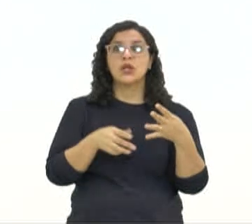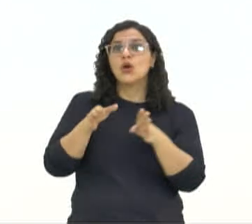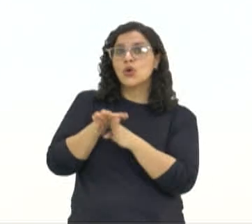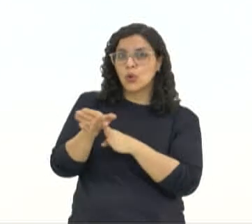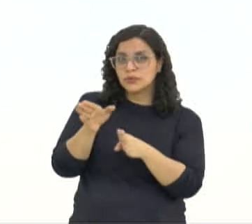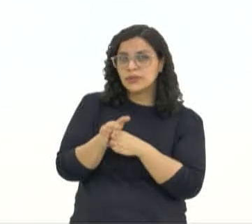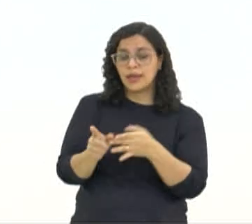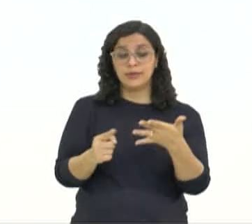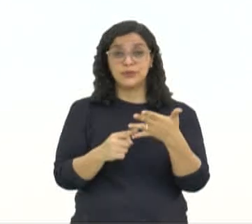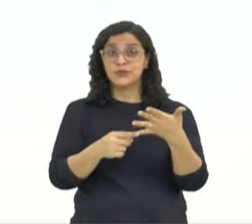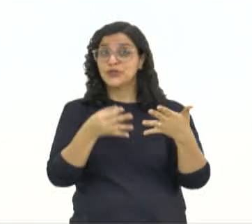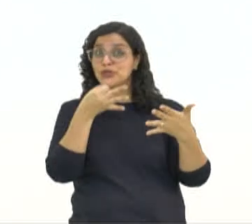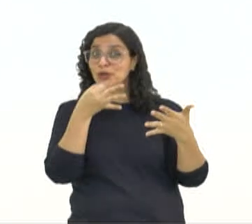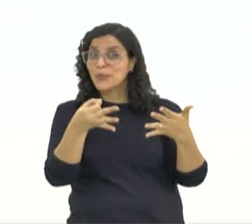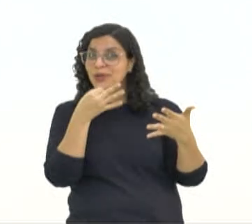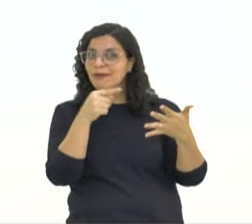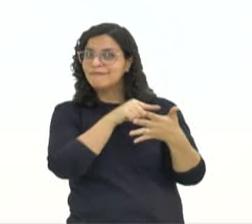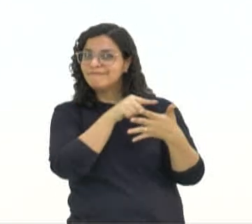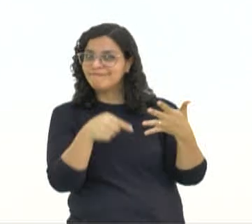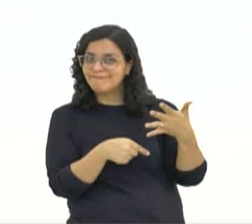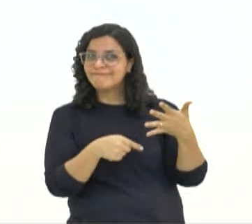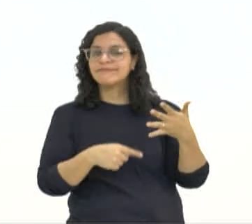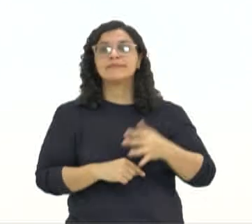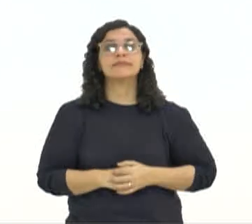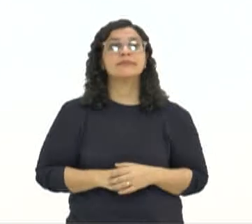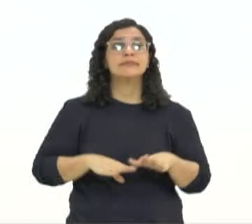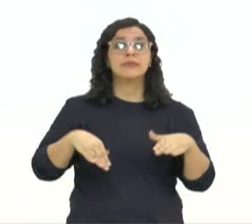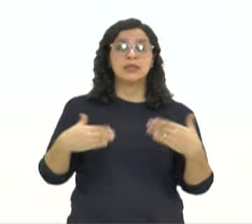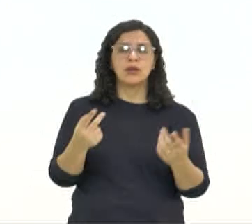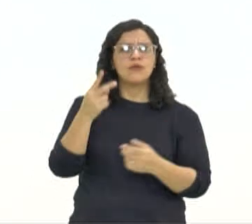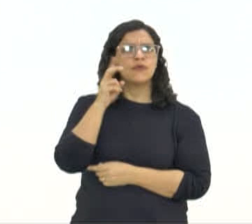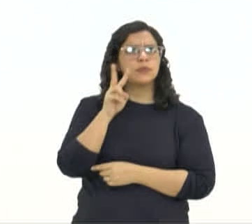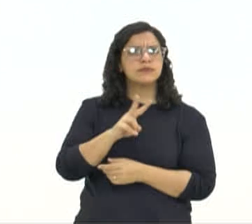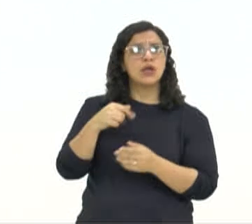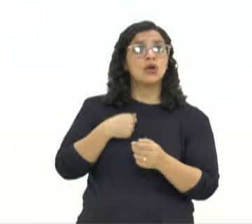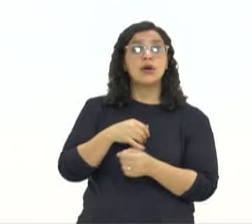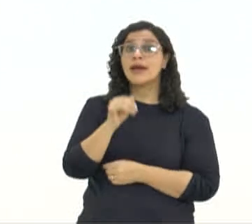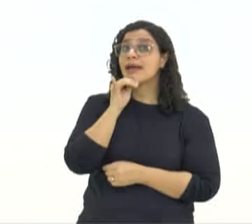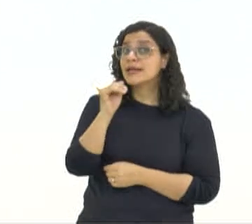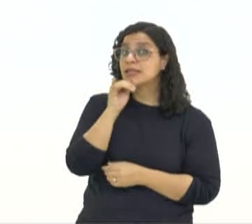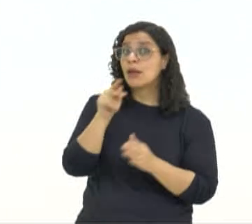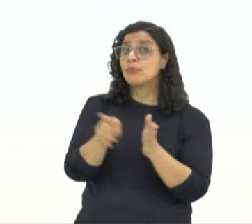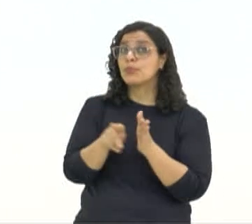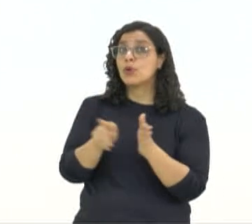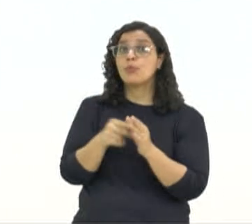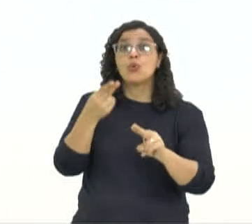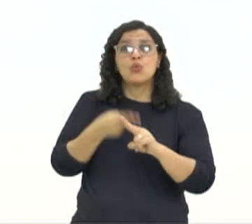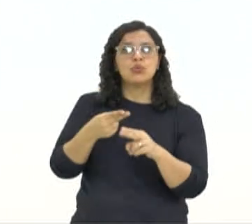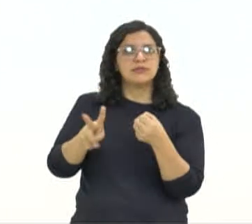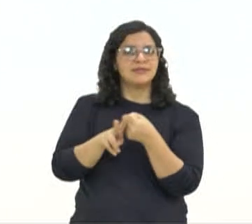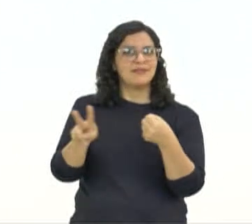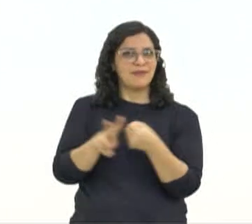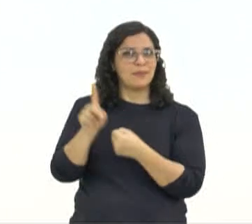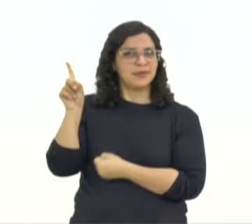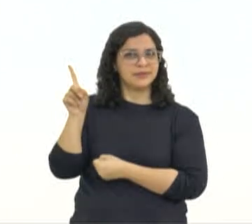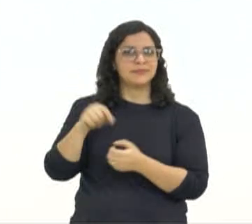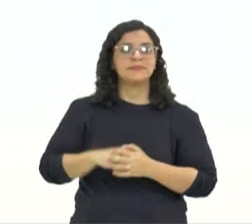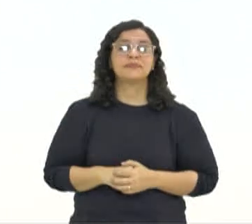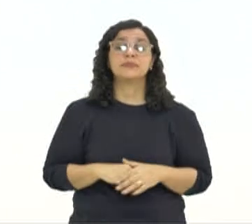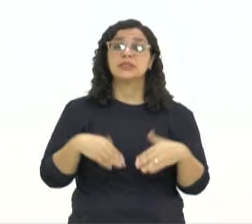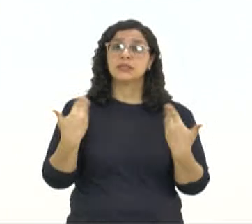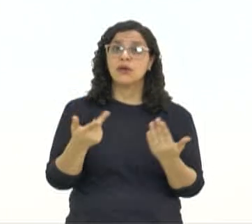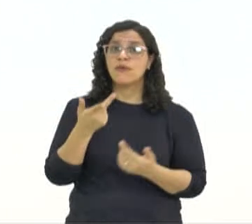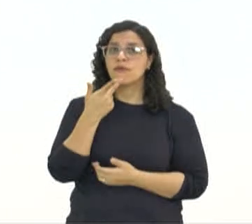conselhos e suposições, conselhos e suposições. Vamos ver aqui alguns exemplos desses usos, né? Por